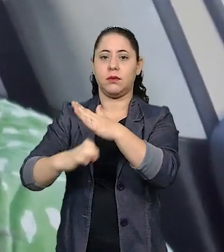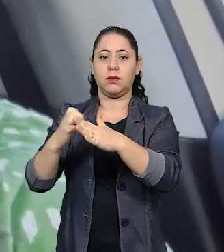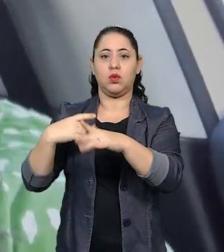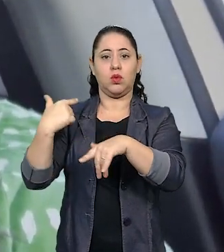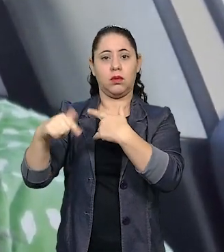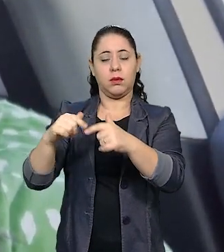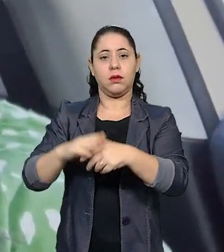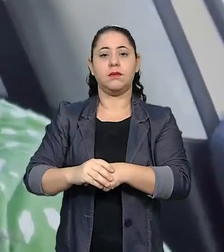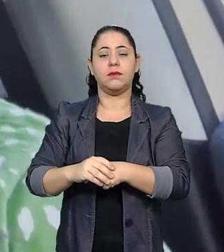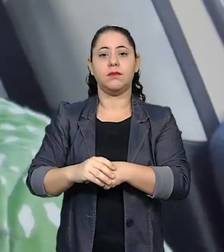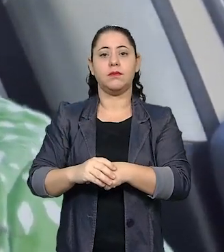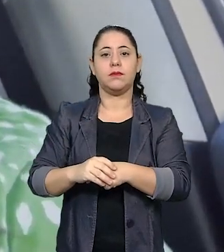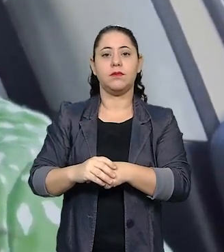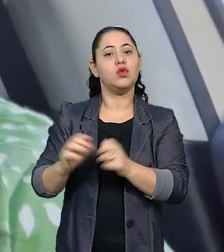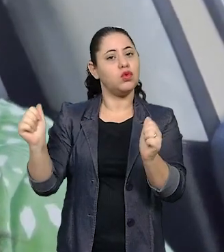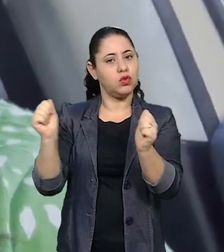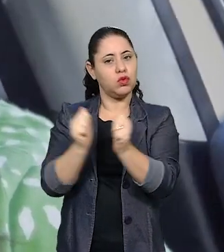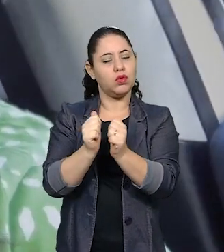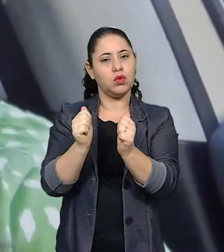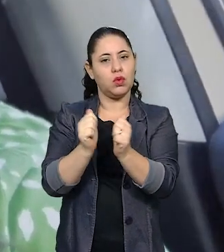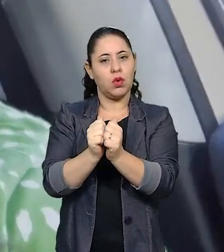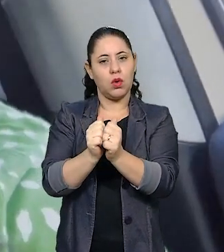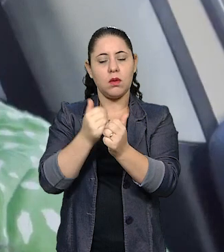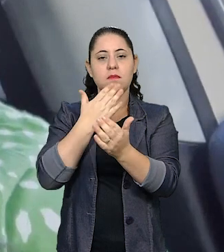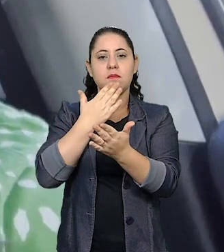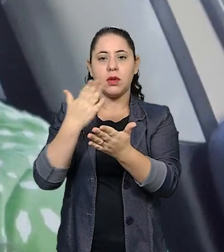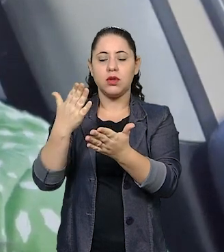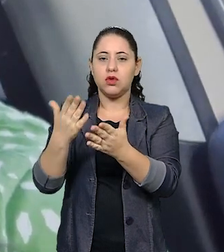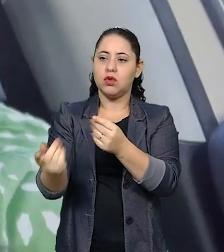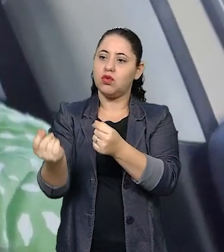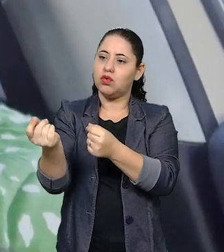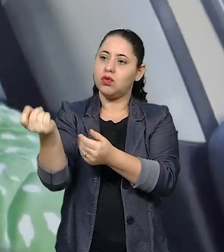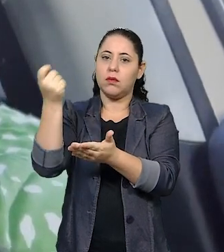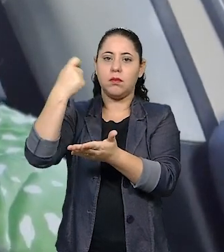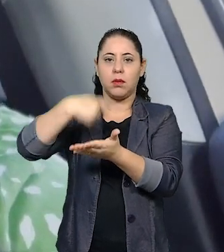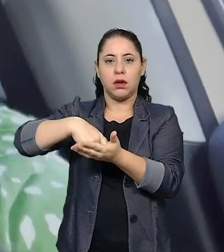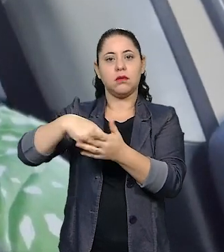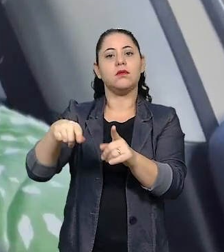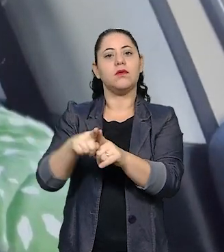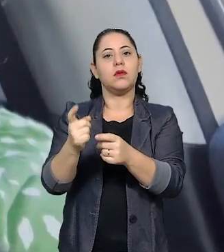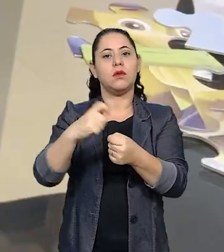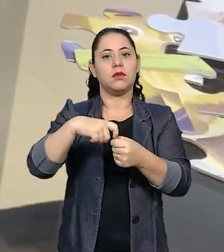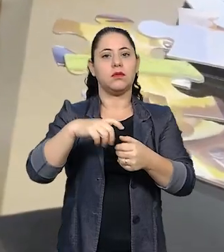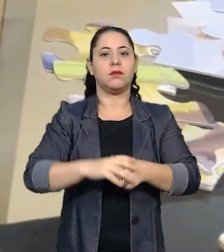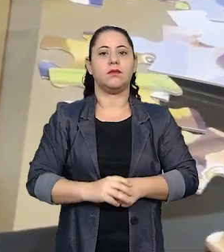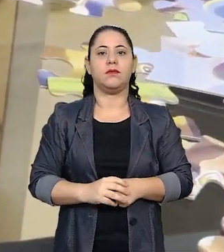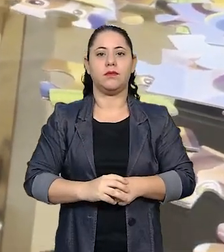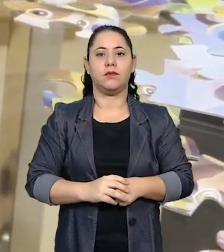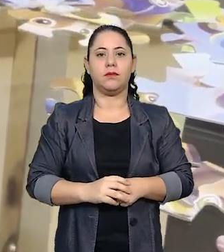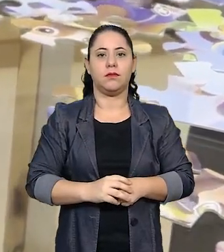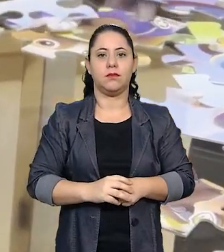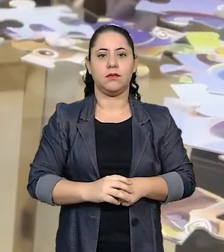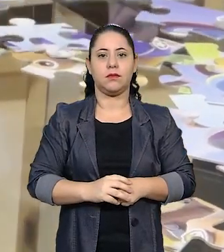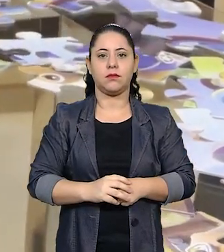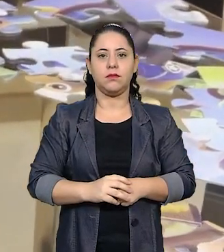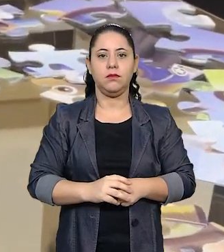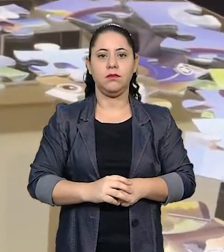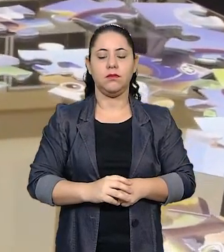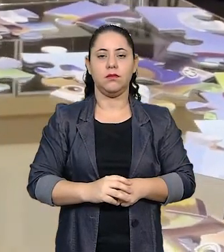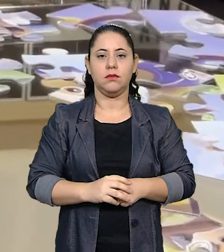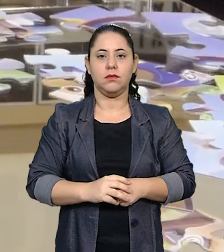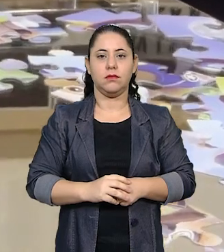escola, pegava o recibo, né? E eu enviava uma cópia desse recibo para o Recursos Humanos da empresa que eu trabalhava, junto